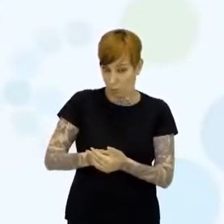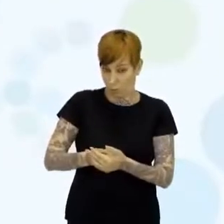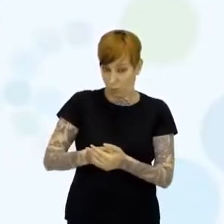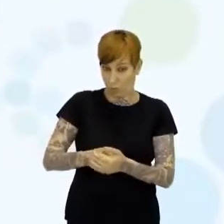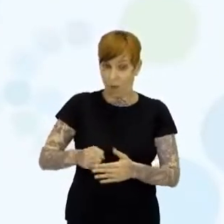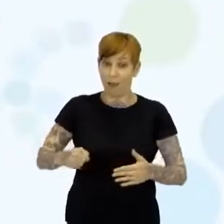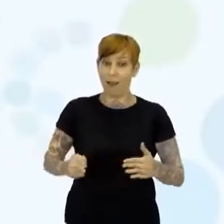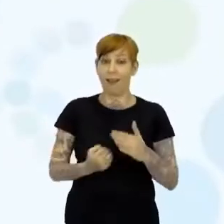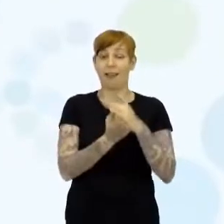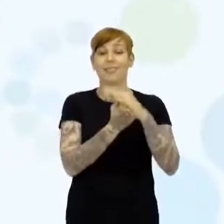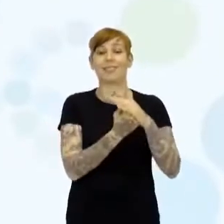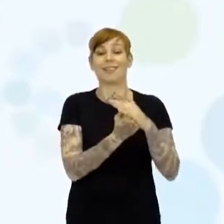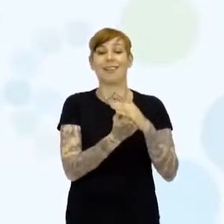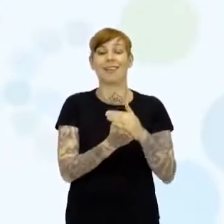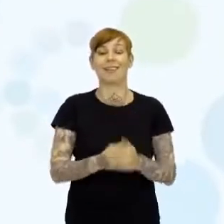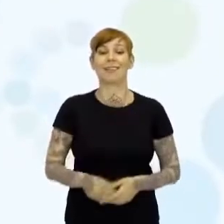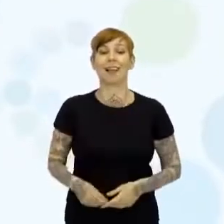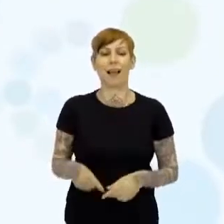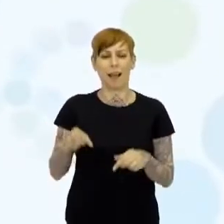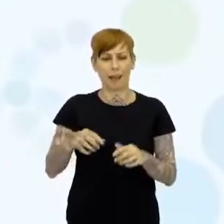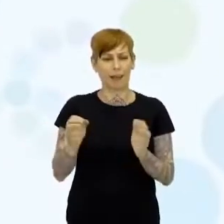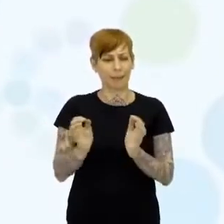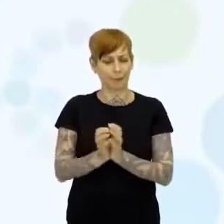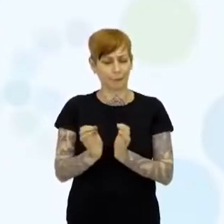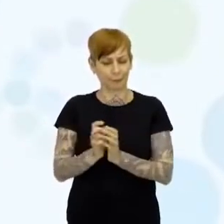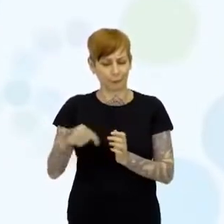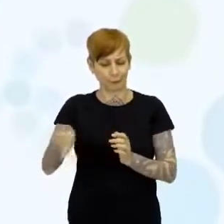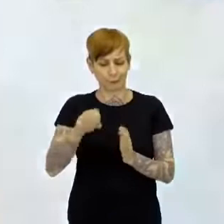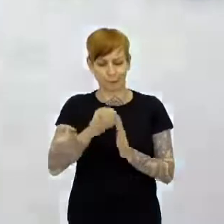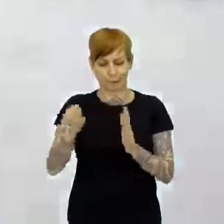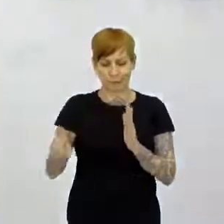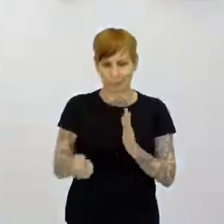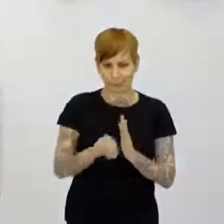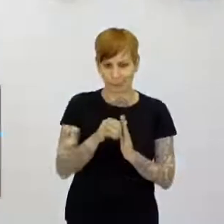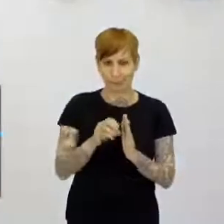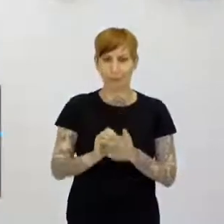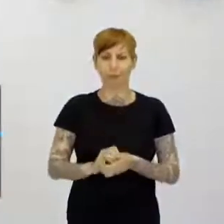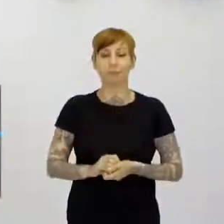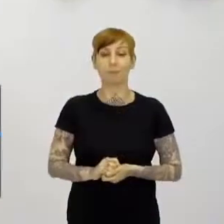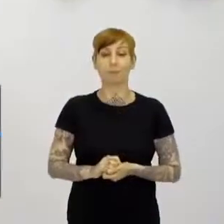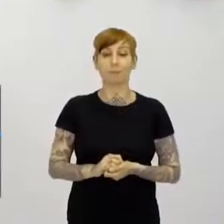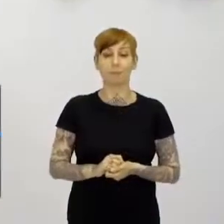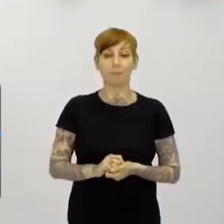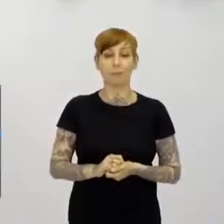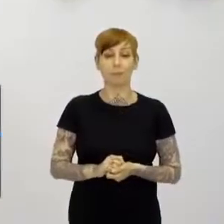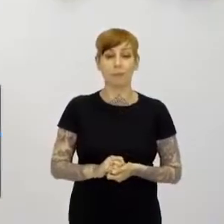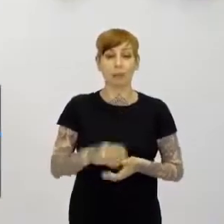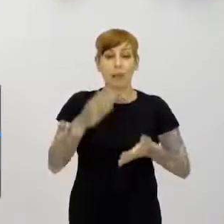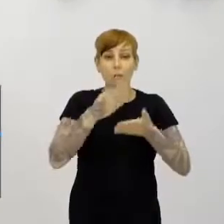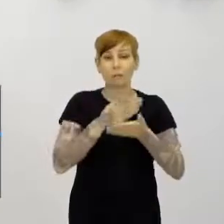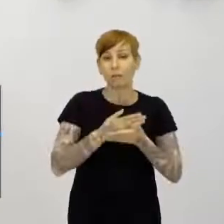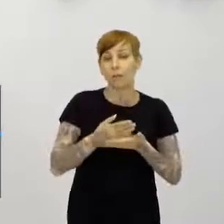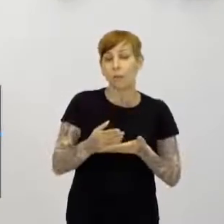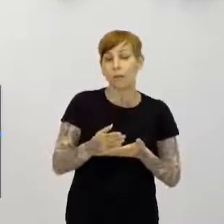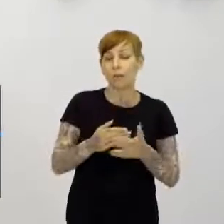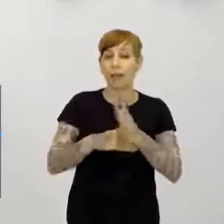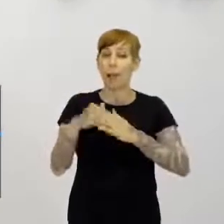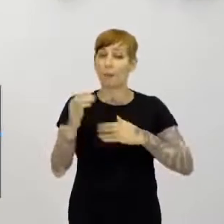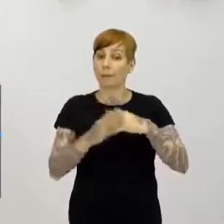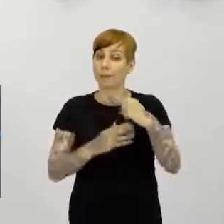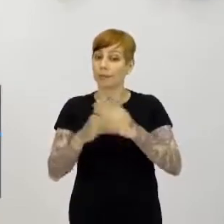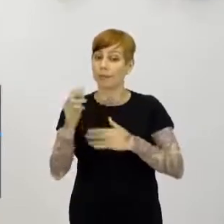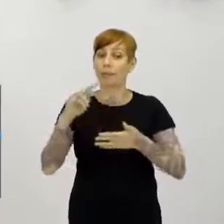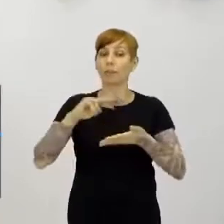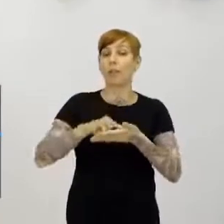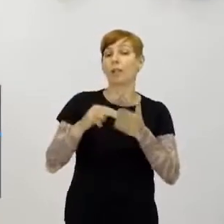professora Luíse Coutinho, aqui da equipe do Centro de Mídias. E aí, eu já vou começar então assim lendo a habilidade, né, para